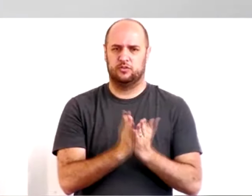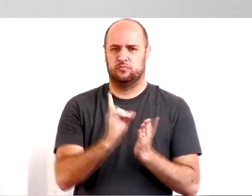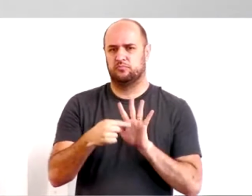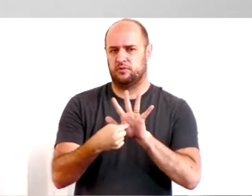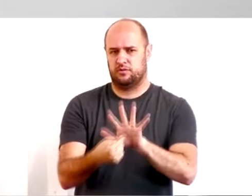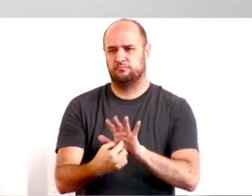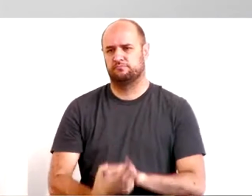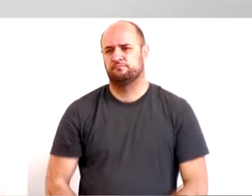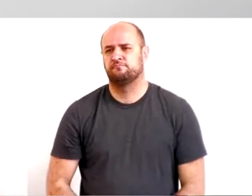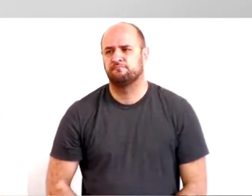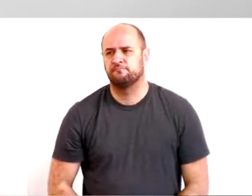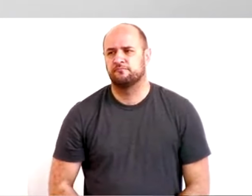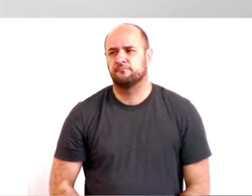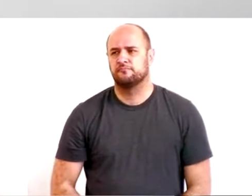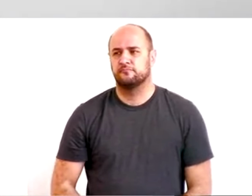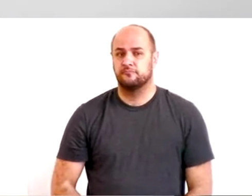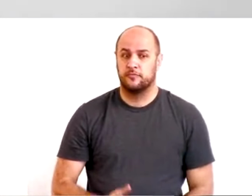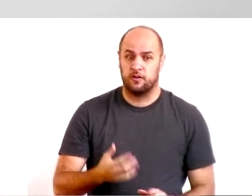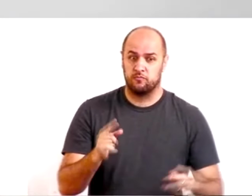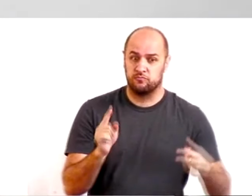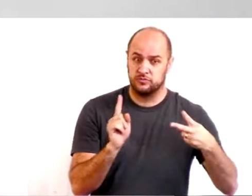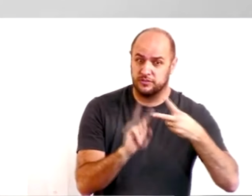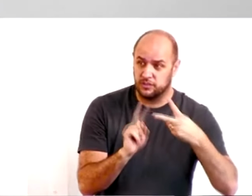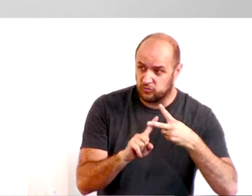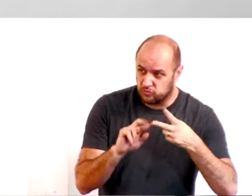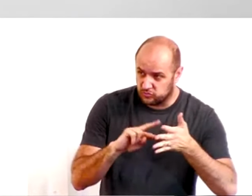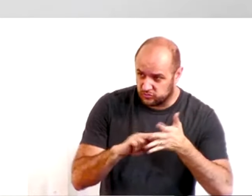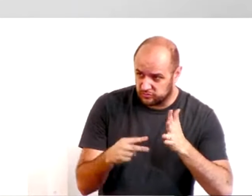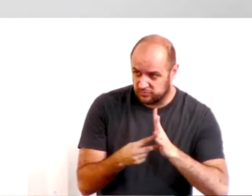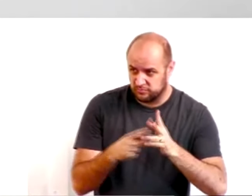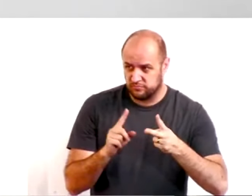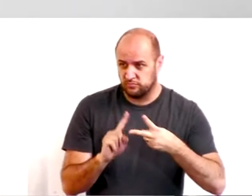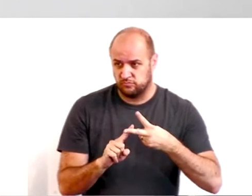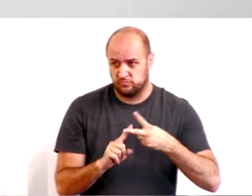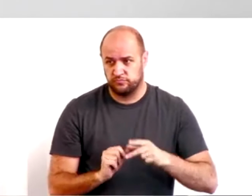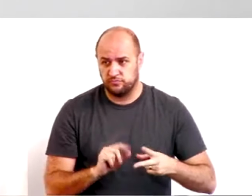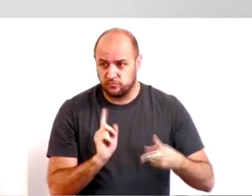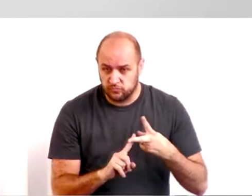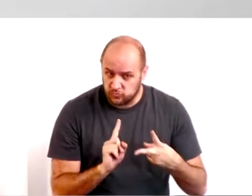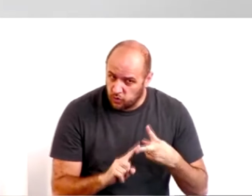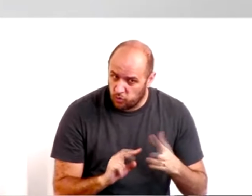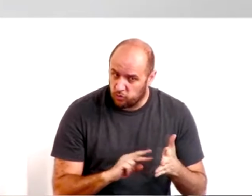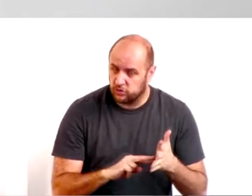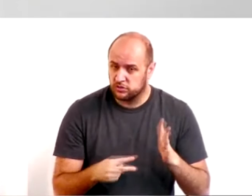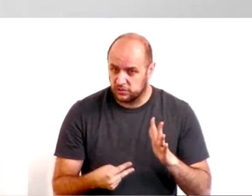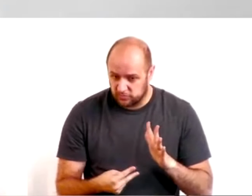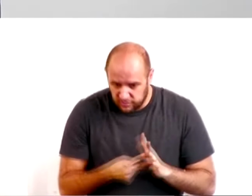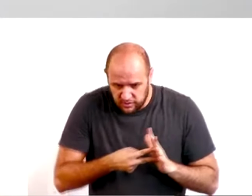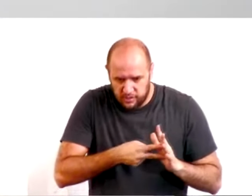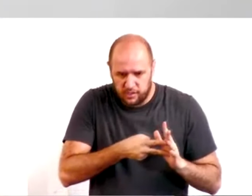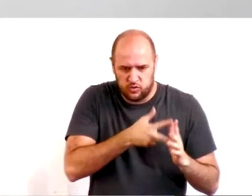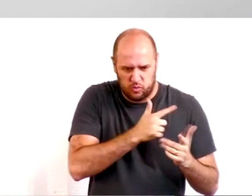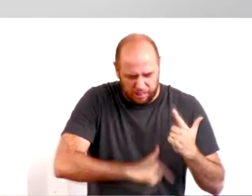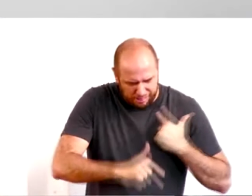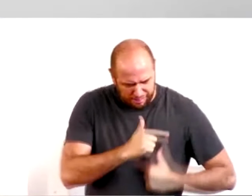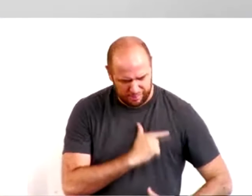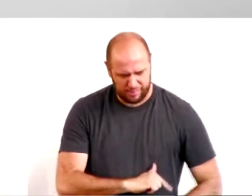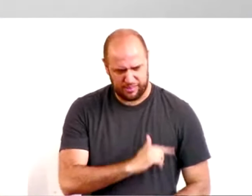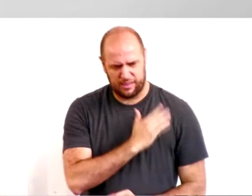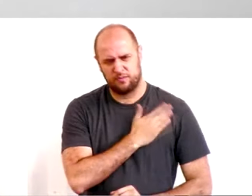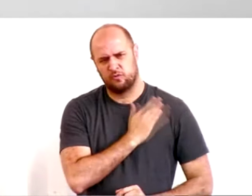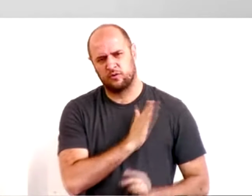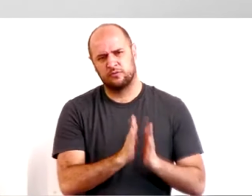Sagrada. Vamos ao segundo sentido. O segundo sentido da palavra limpos de coração